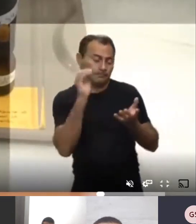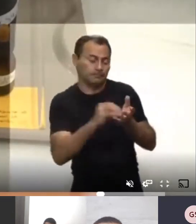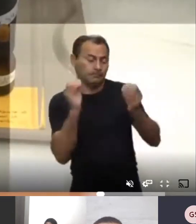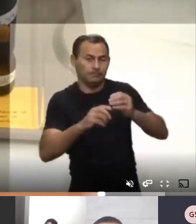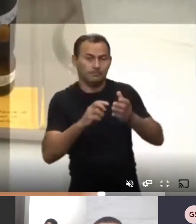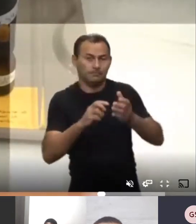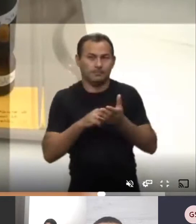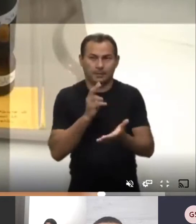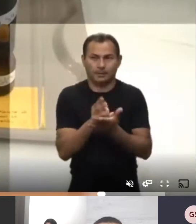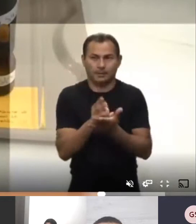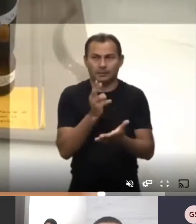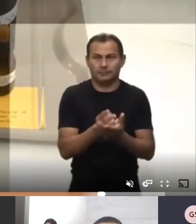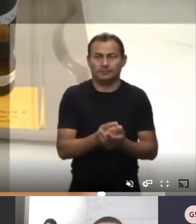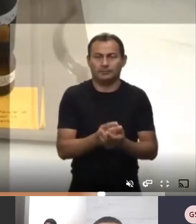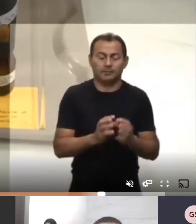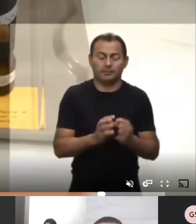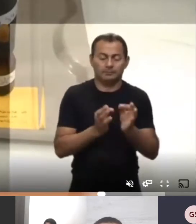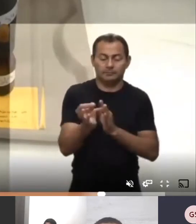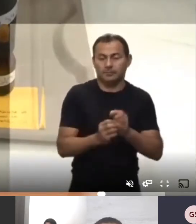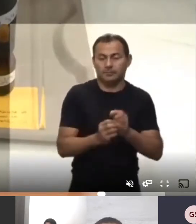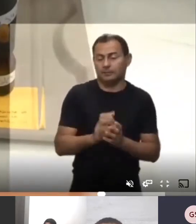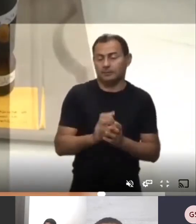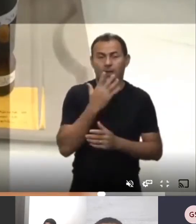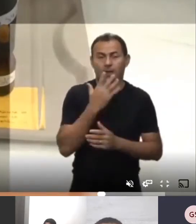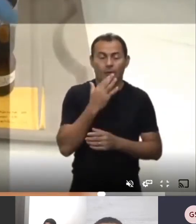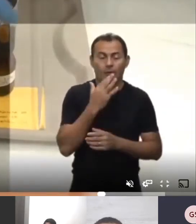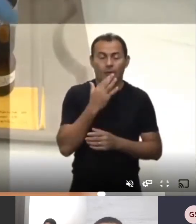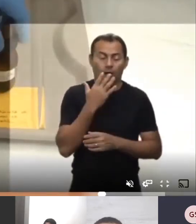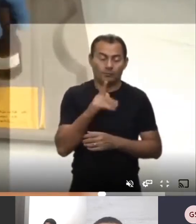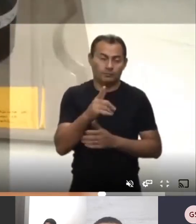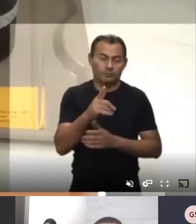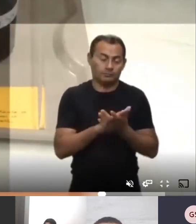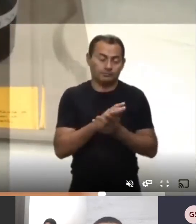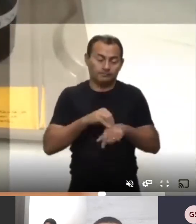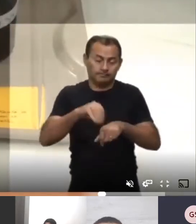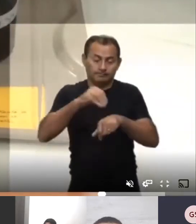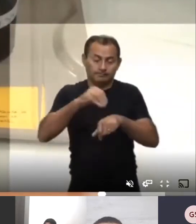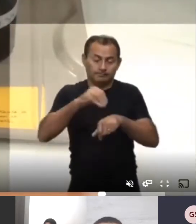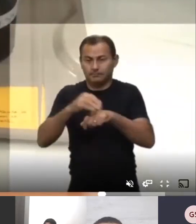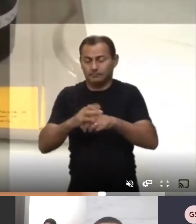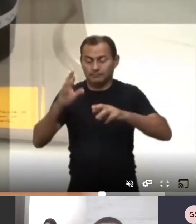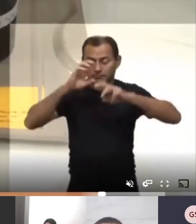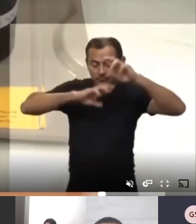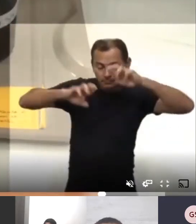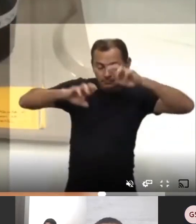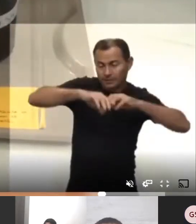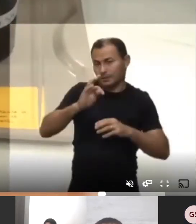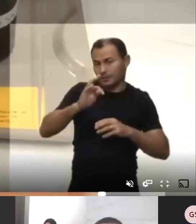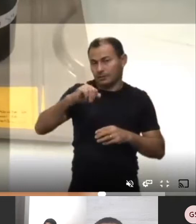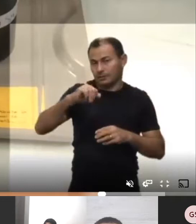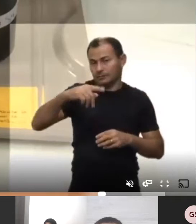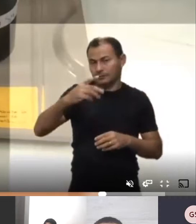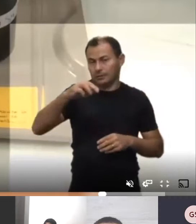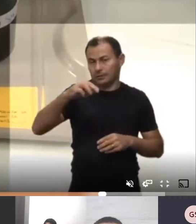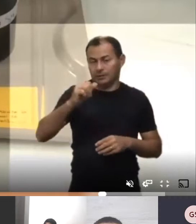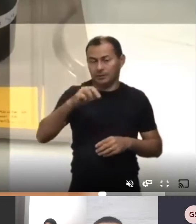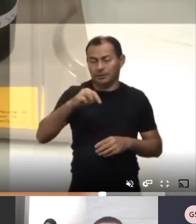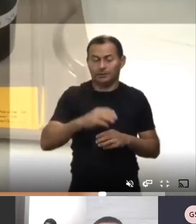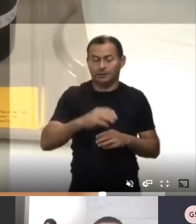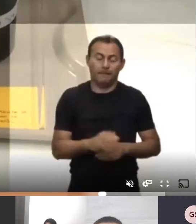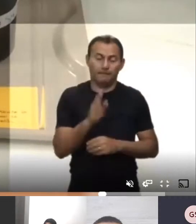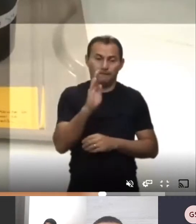gotas da fenolftaleína e depois 2 gotas do alaranjado de metila. O alaranjado